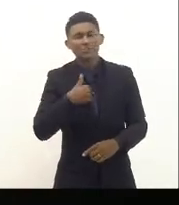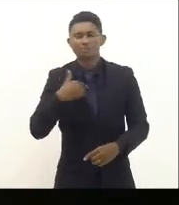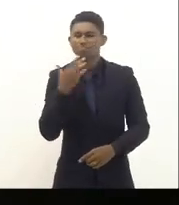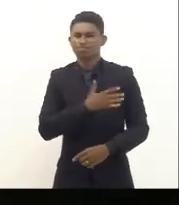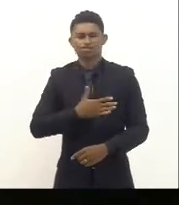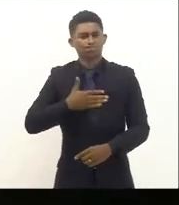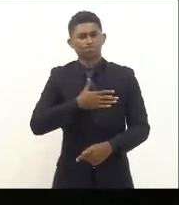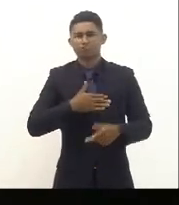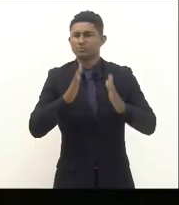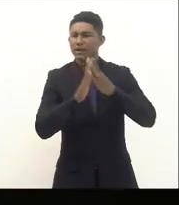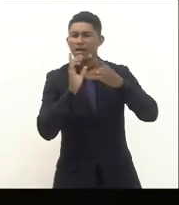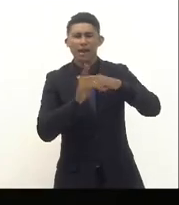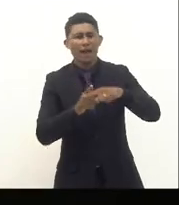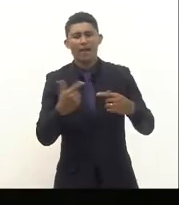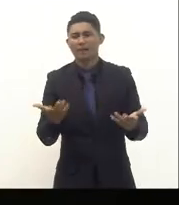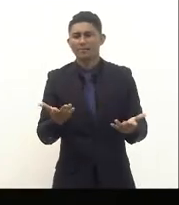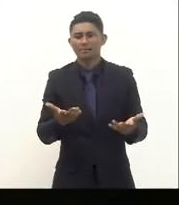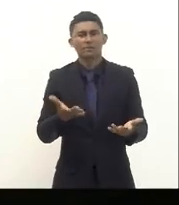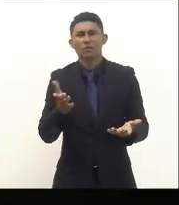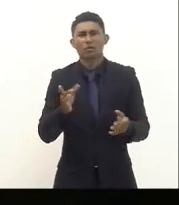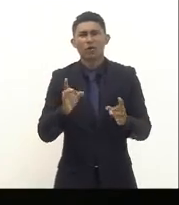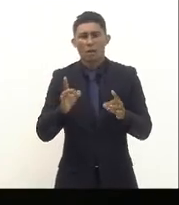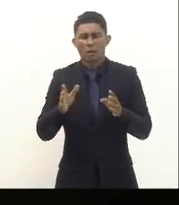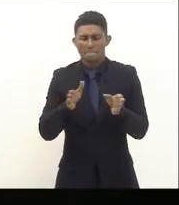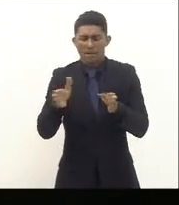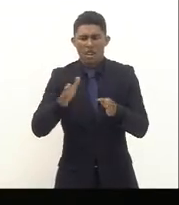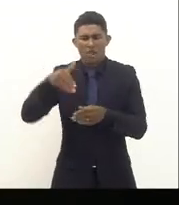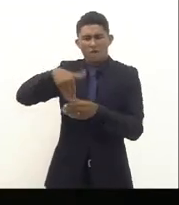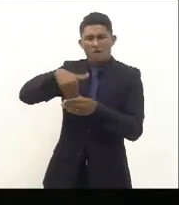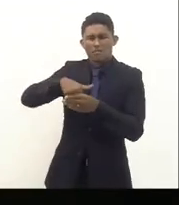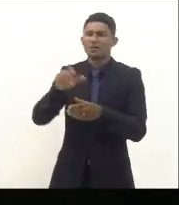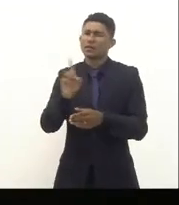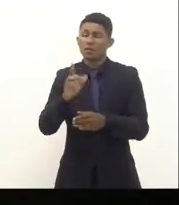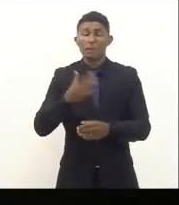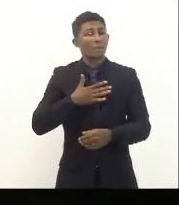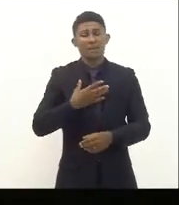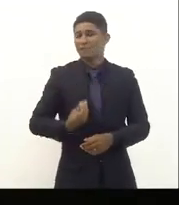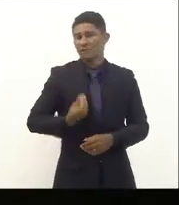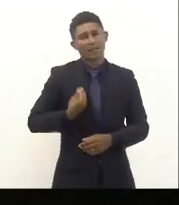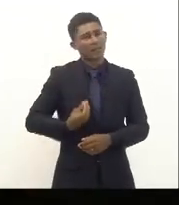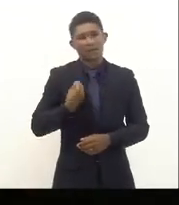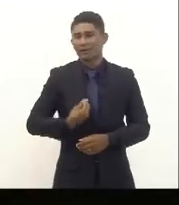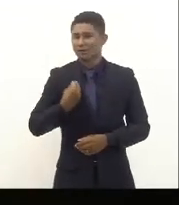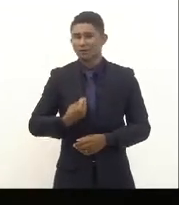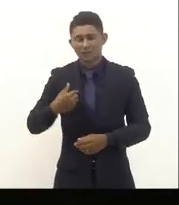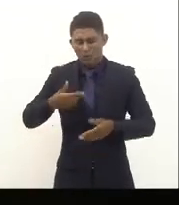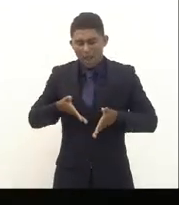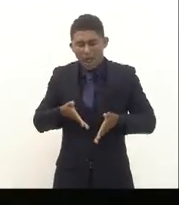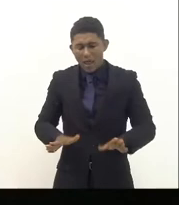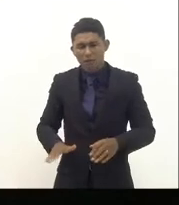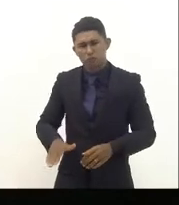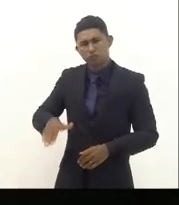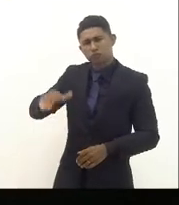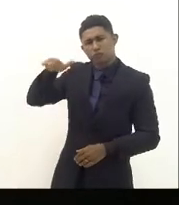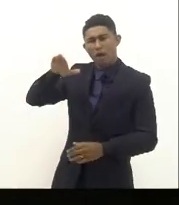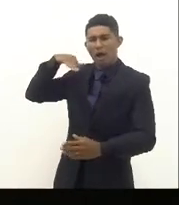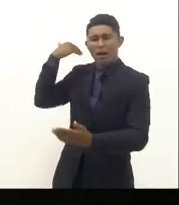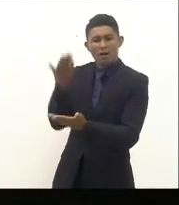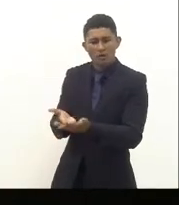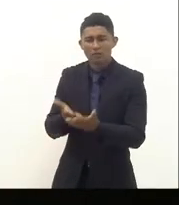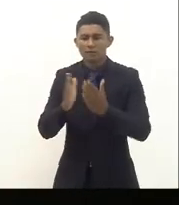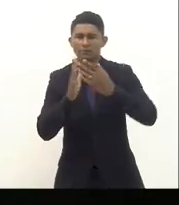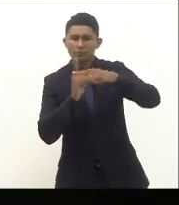viver na igreja não só em período eleitoral não a igreja faz parte da minha vida da minha rotina desde que nasci Me